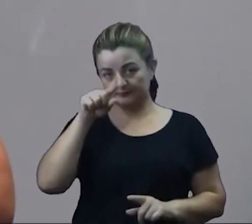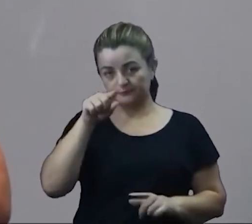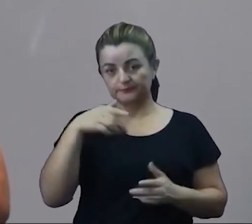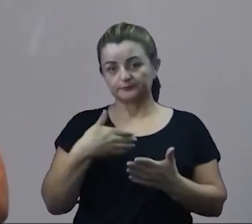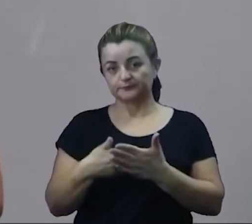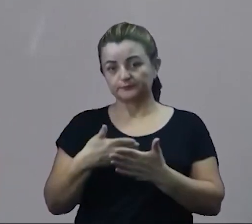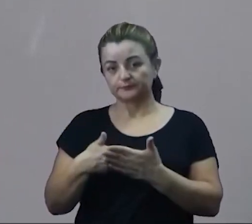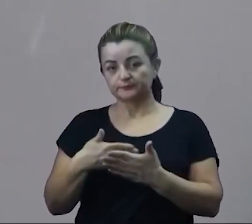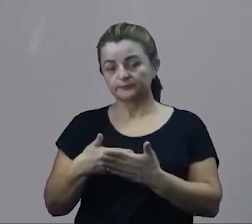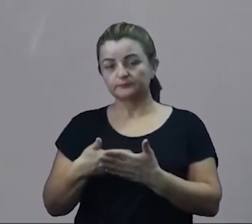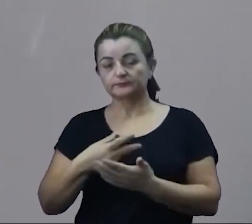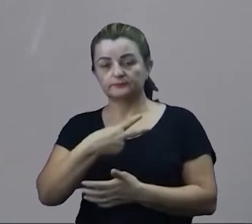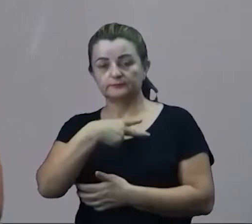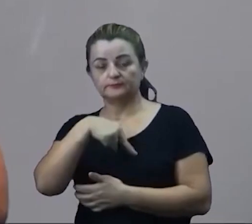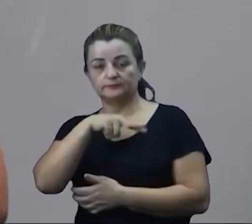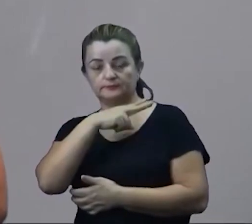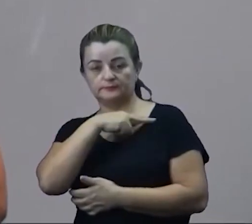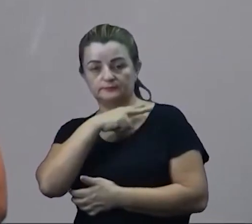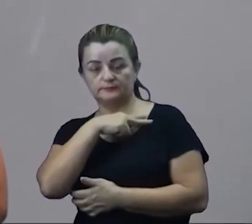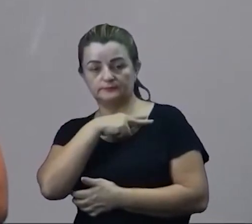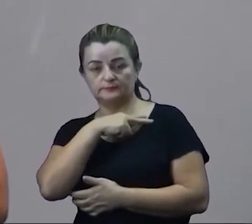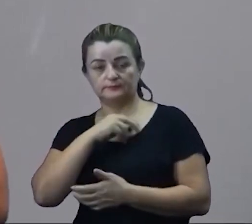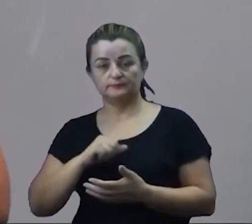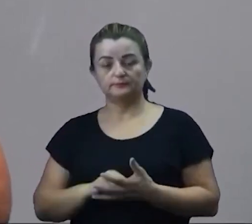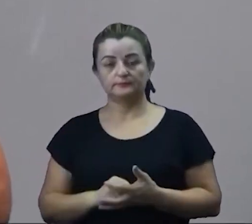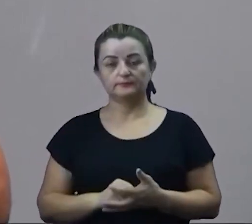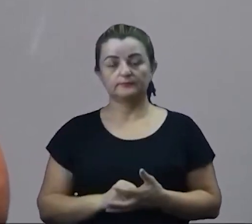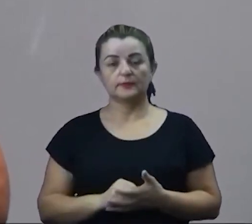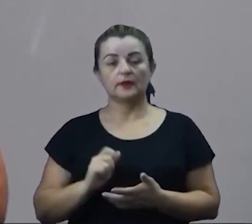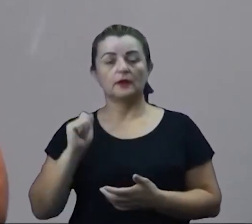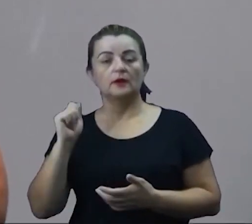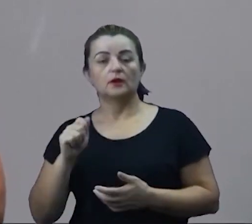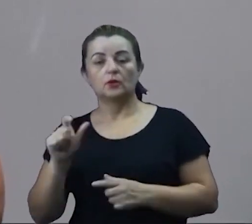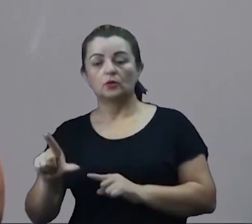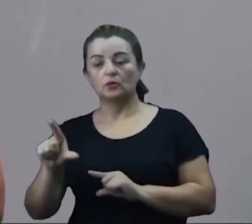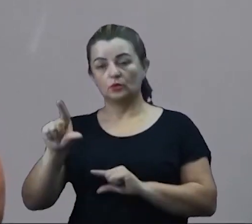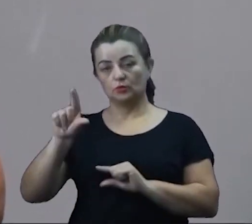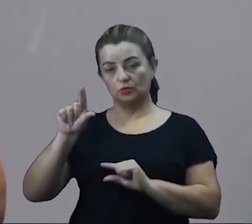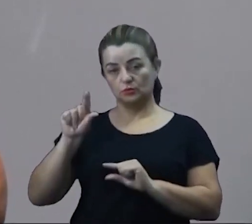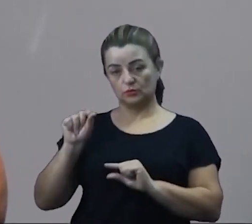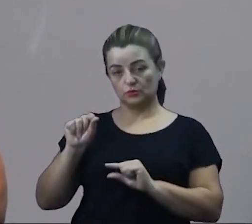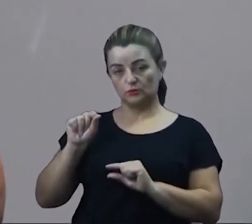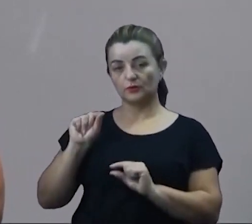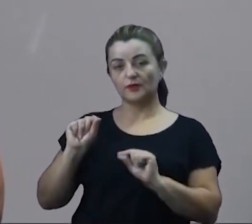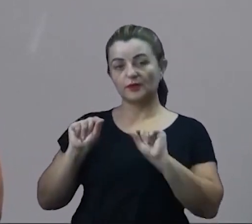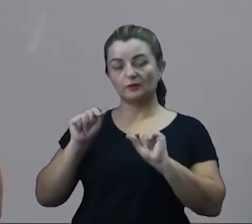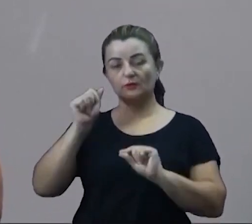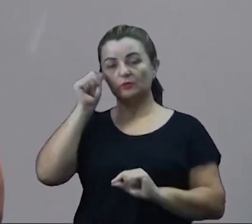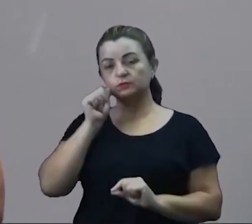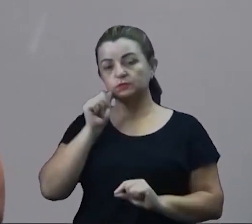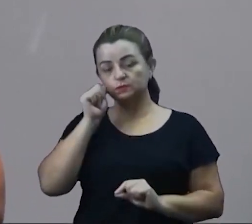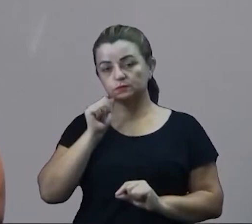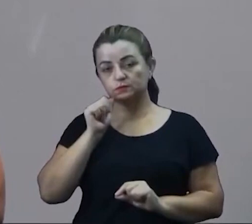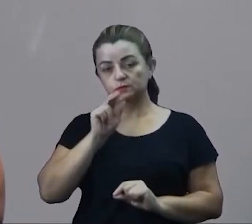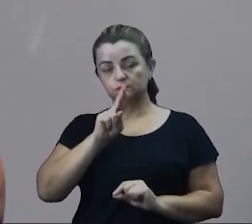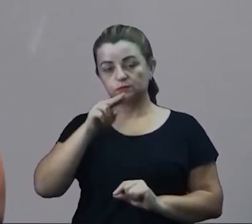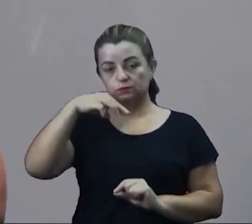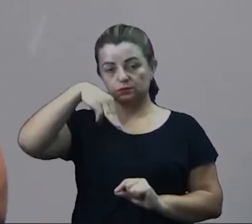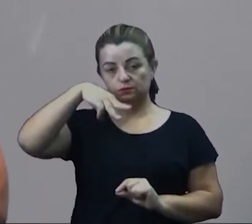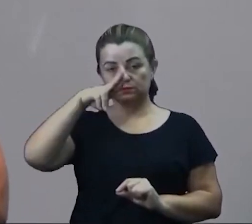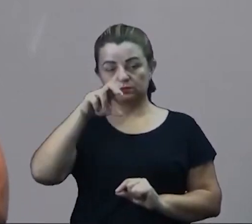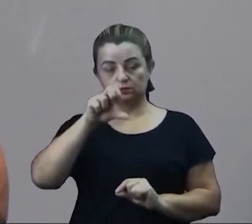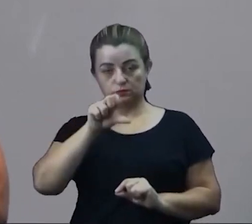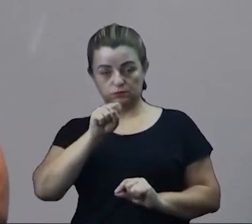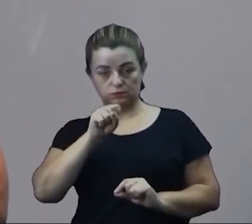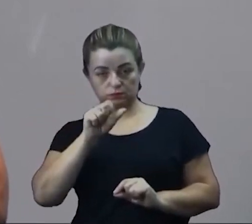que ainda está estudando, é que no arcadismo, os autores escolhiam uma musa. E aquela musa, ela